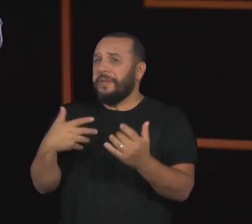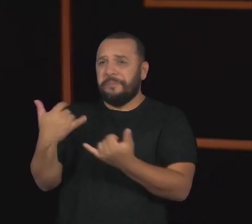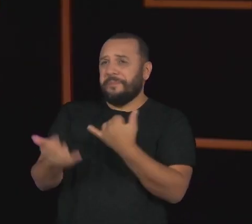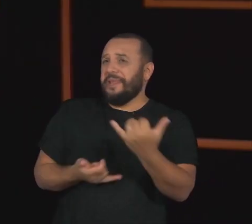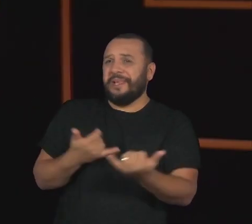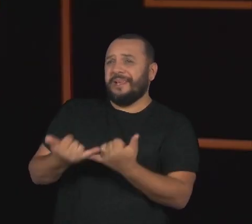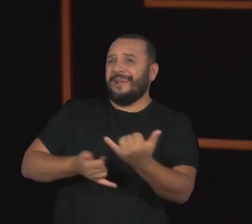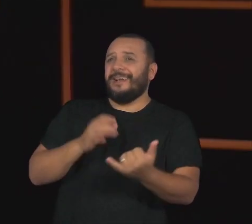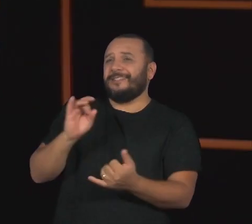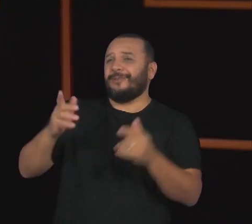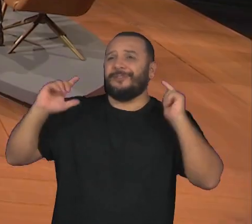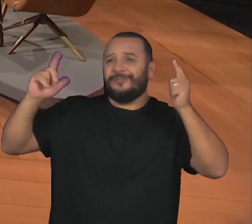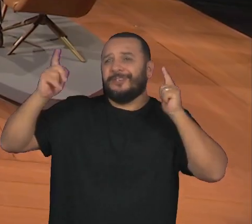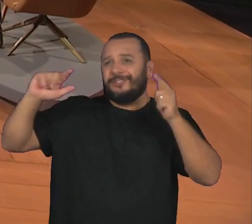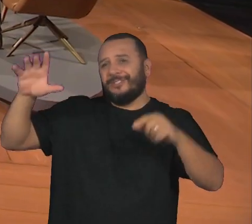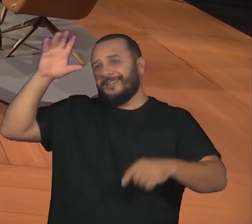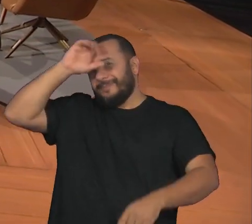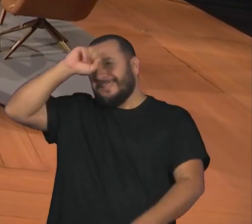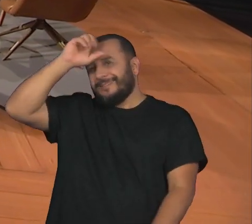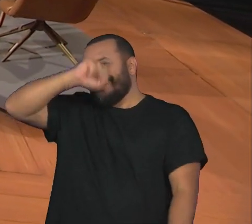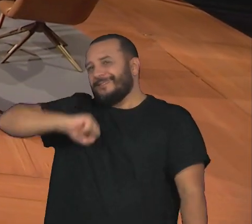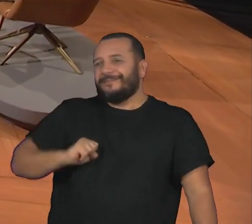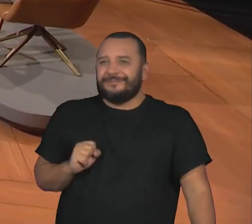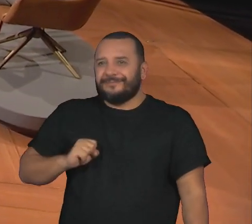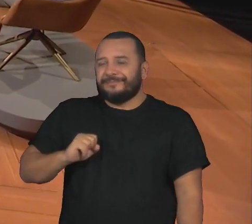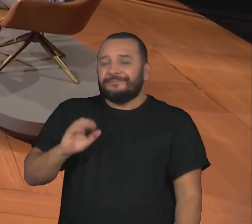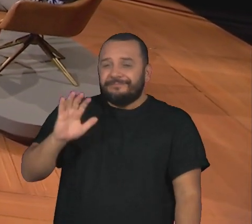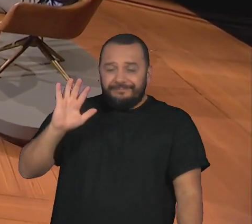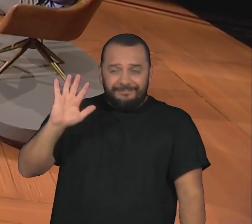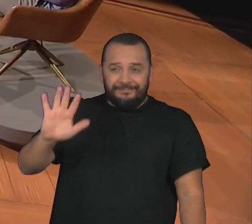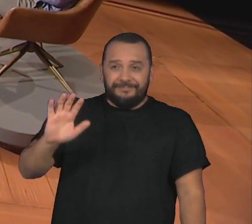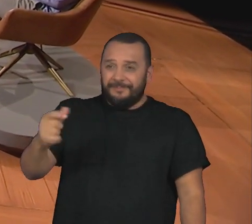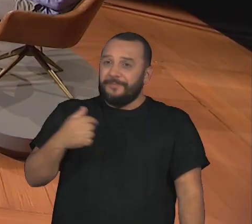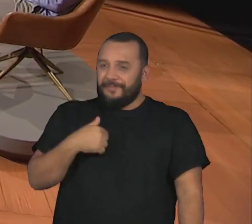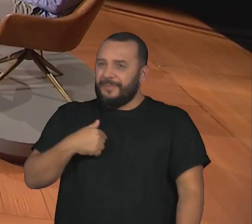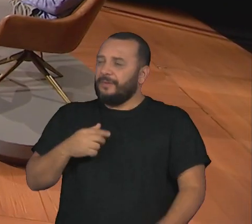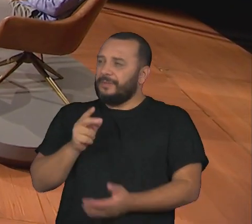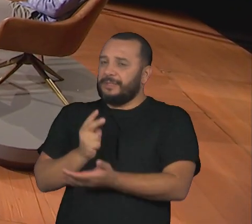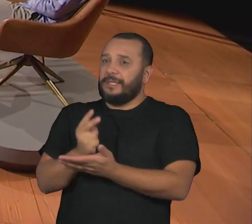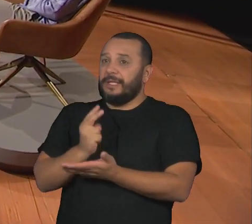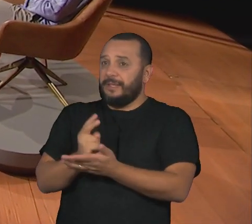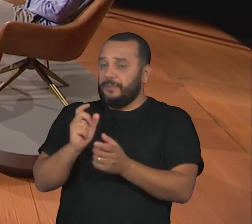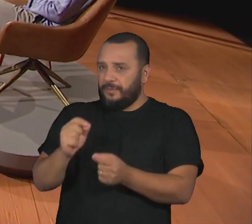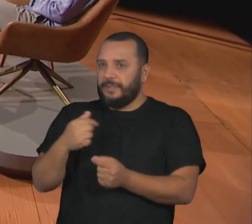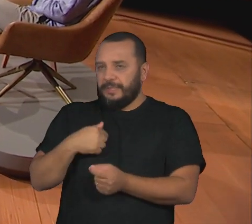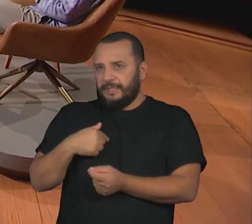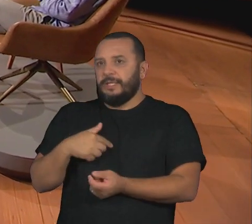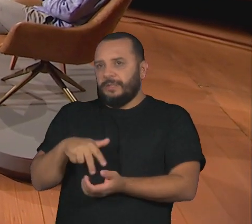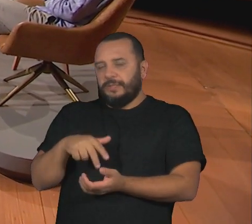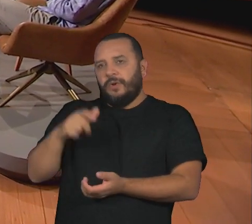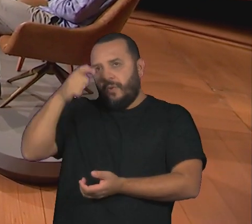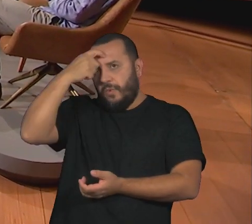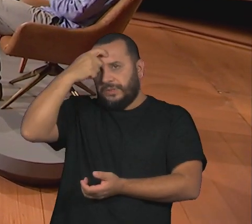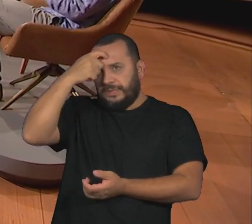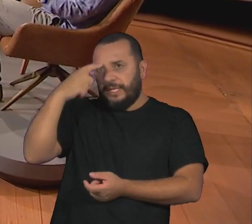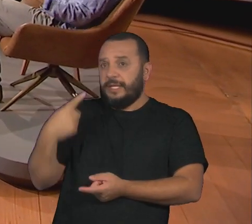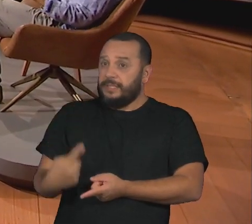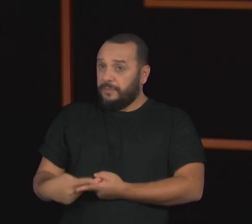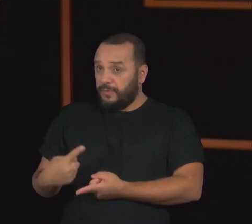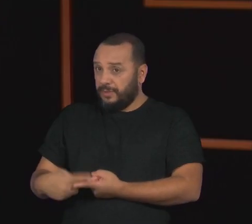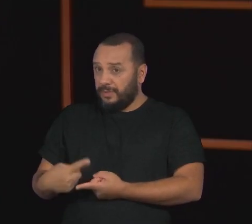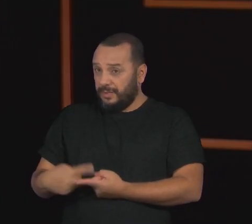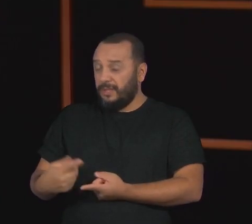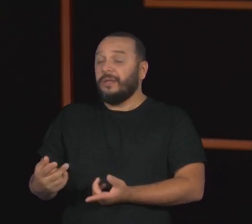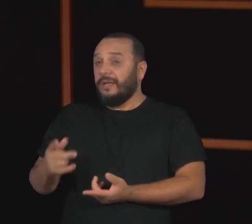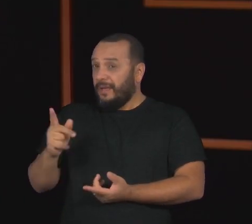querendo aprender e sempre tive muito pé no chão, porque é uma carreira muito difícil. É uma carreira para atores